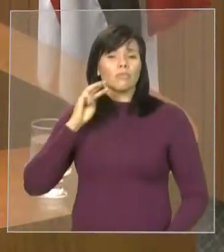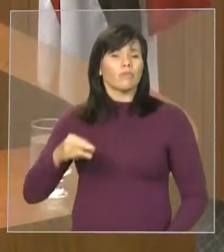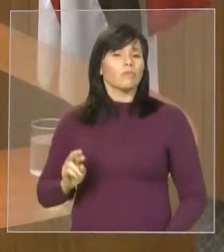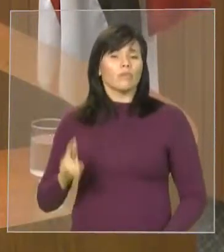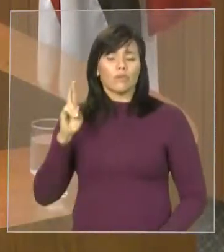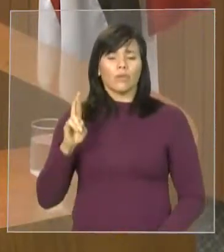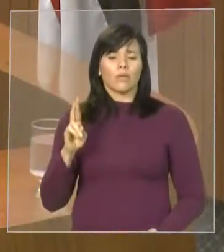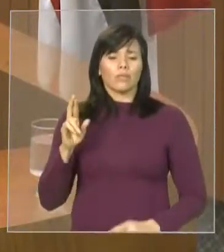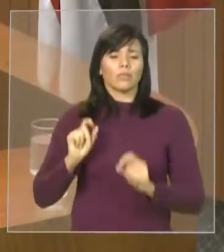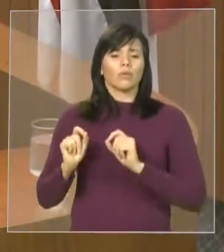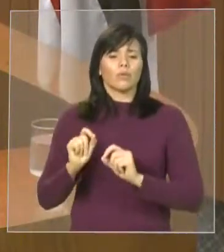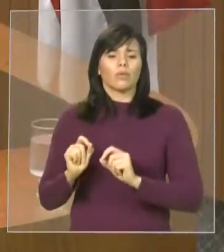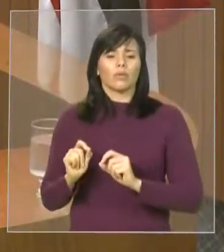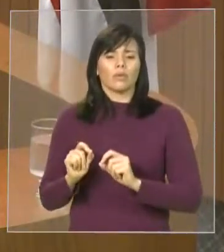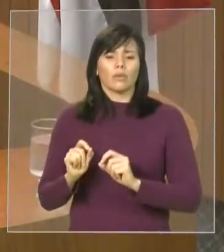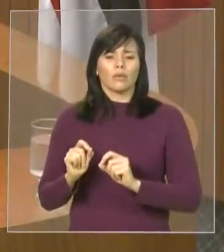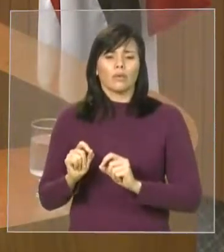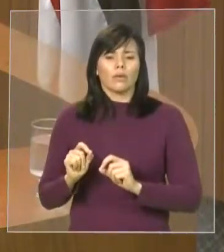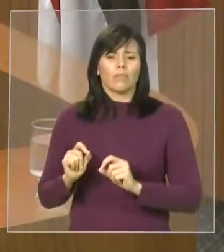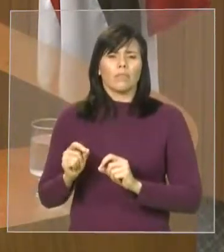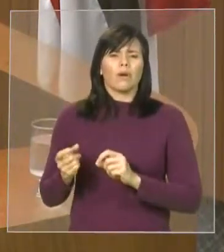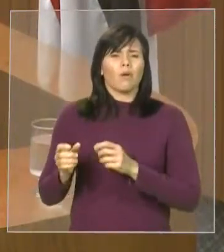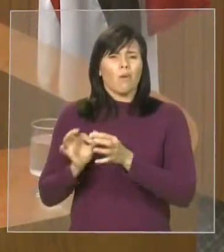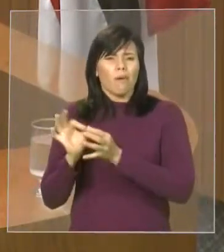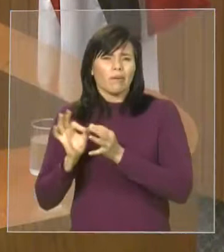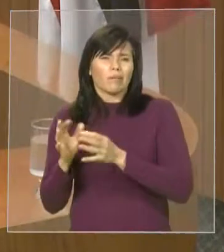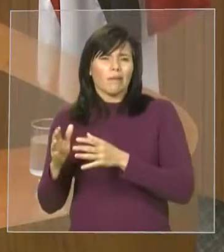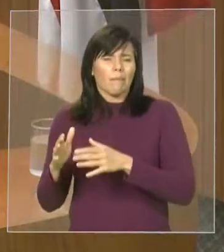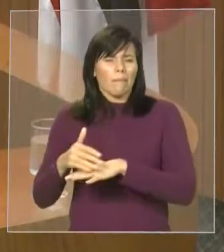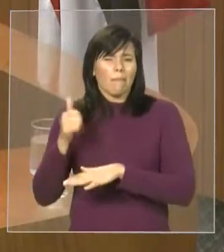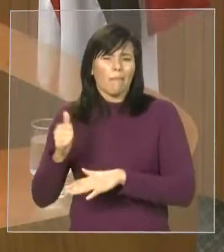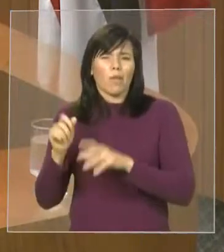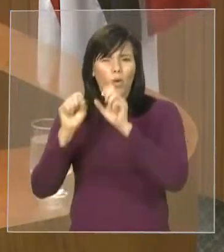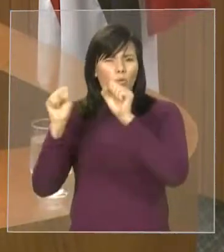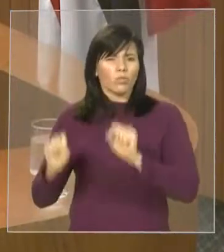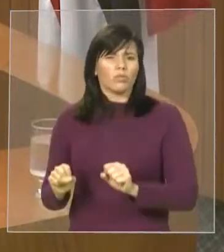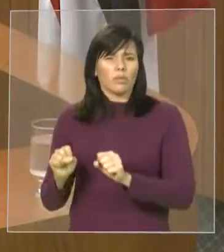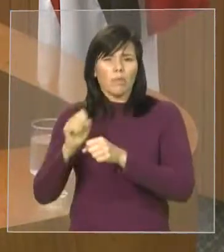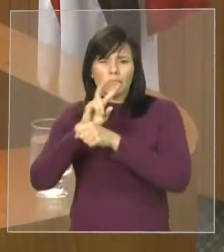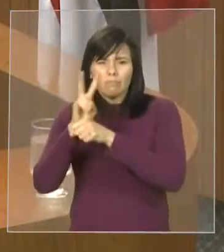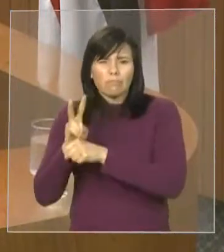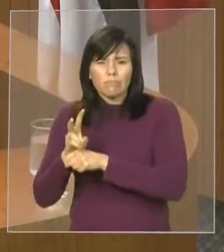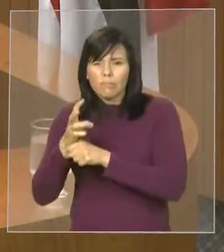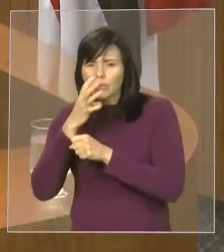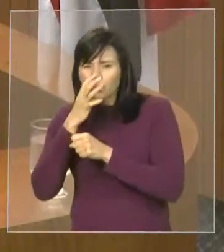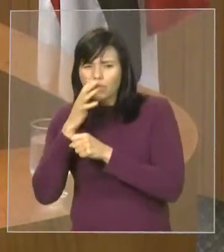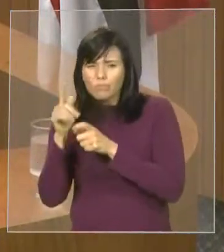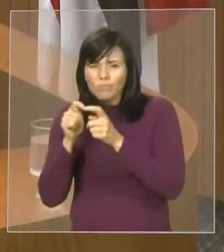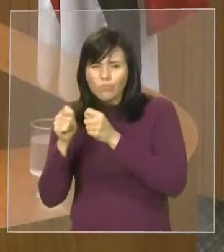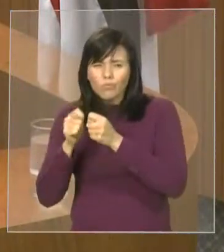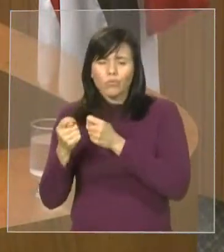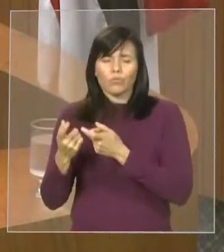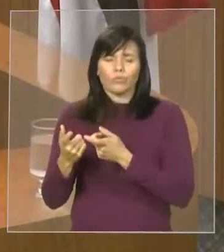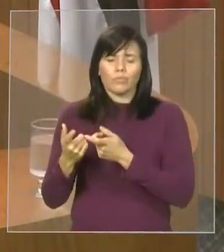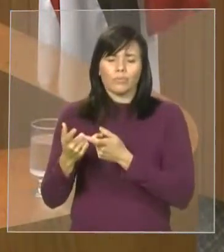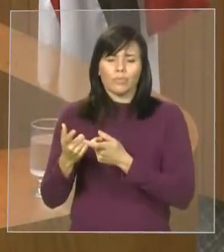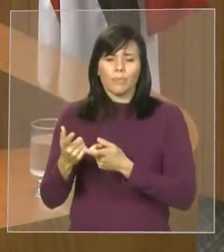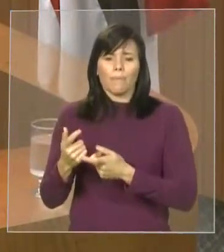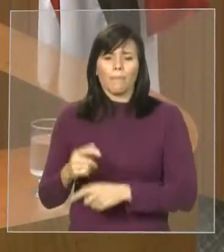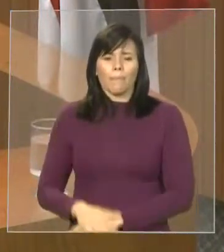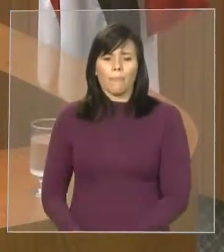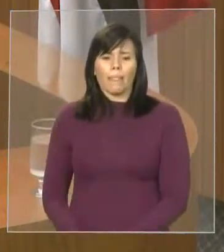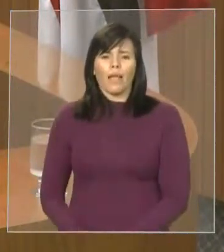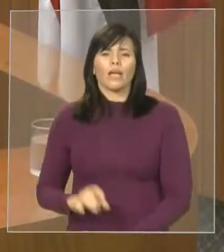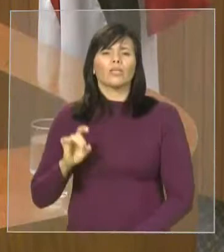fazer que aumentar o arroxo dos pequenos comerciantes. Perguntem a eles nas bases de vocês, qual é o pensamento que